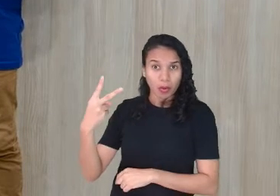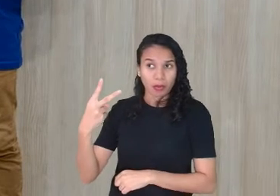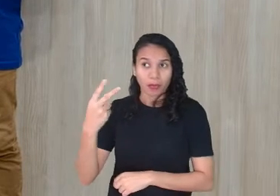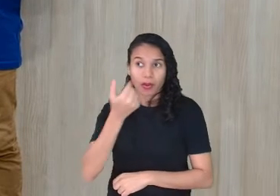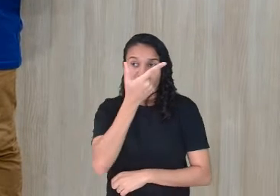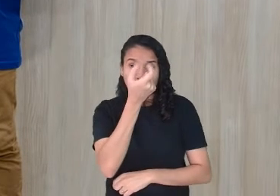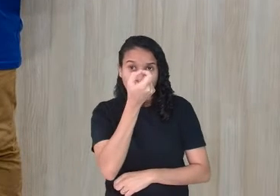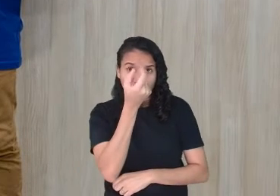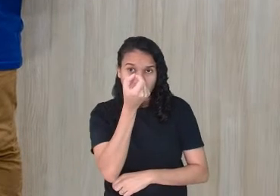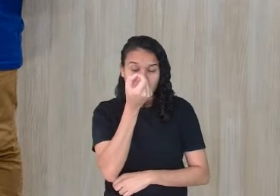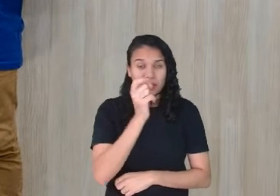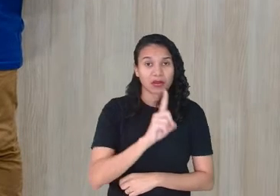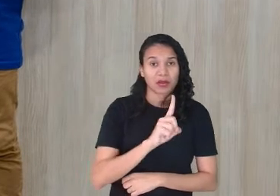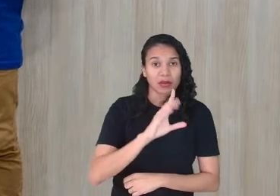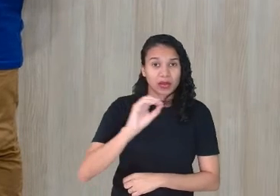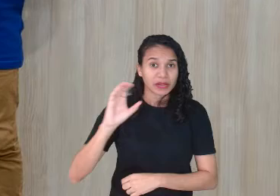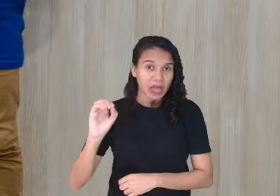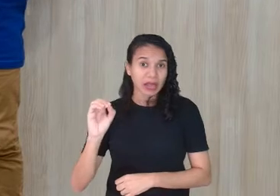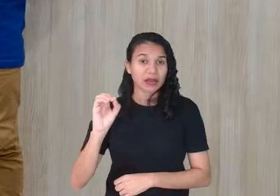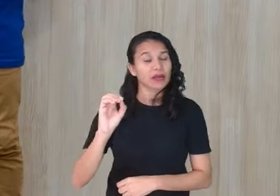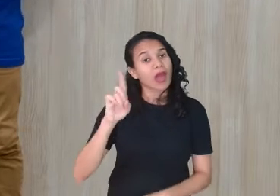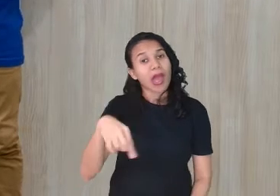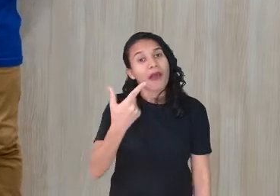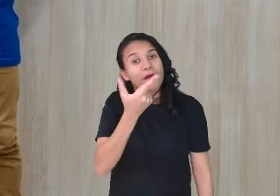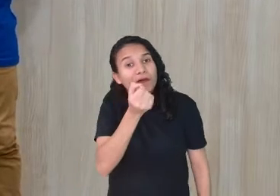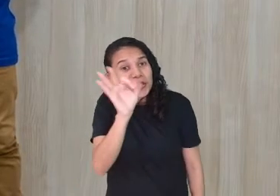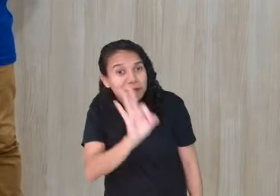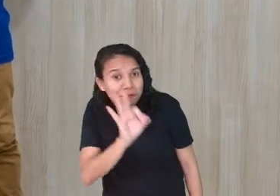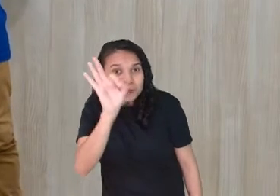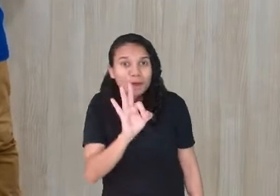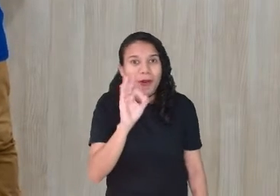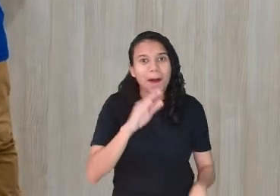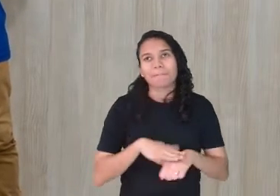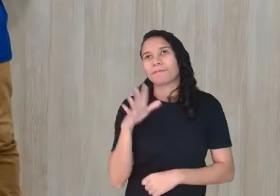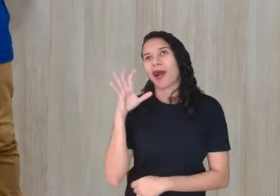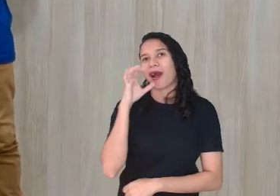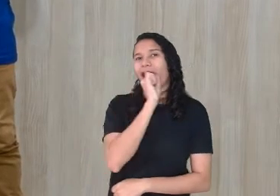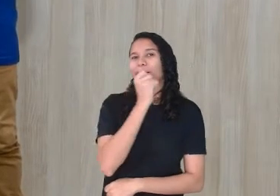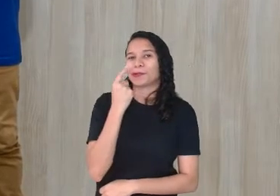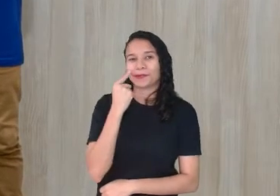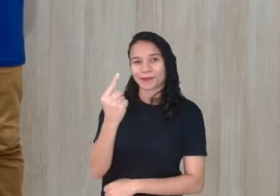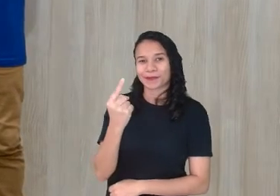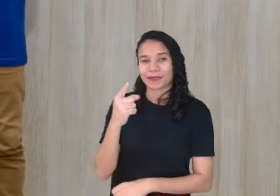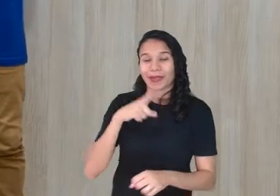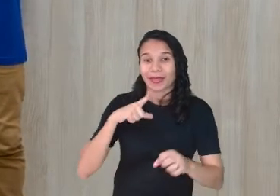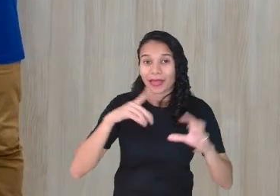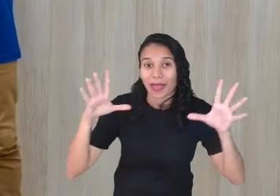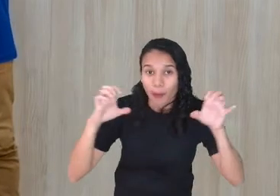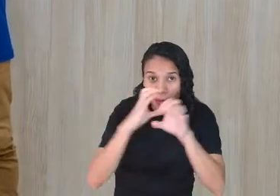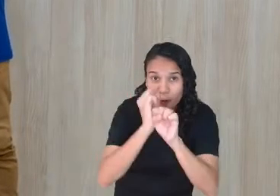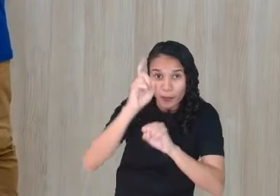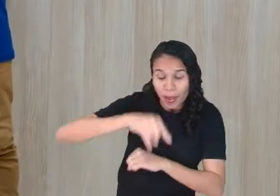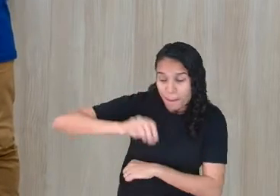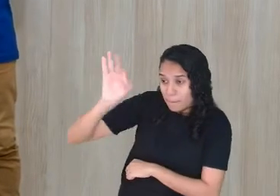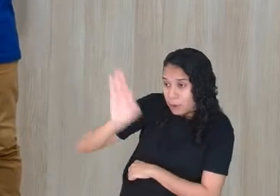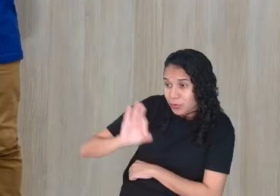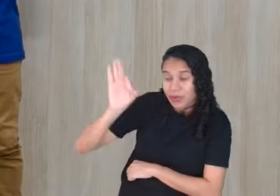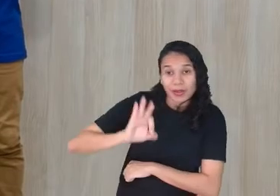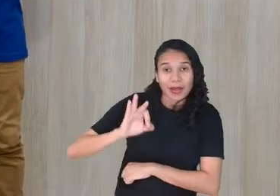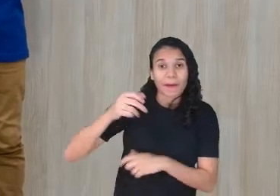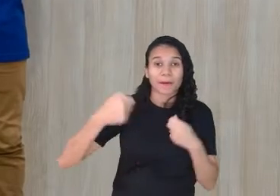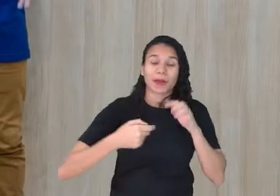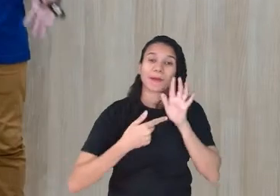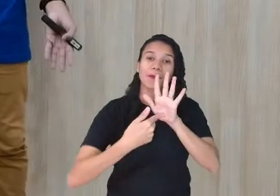fica 20 e 100 aqui. Fica 20% e chega mais rápido no gabarito. Como o cálculo é em porcentagem, você tem que deixar